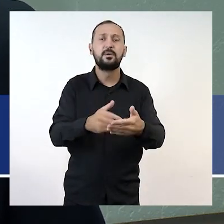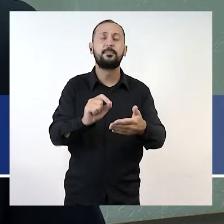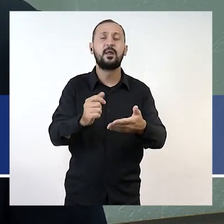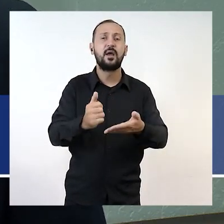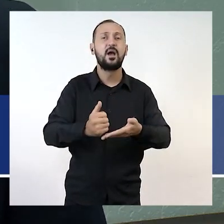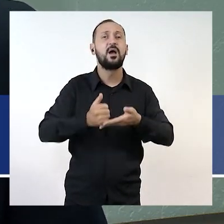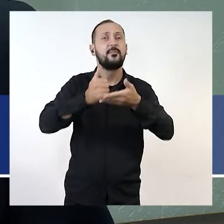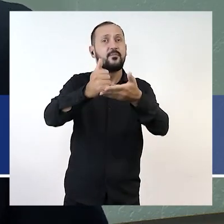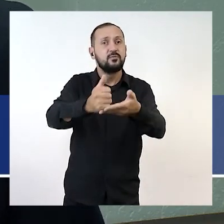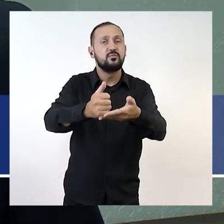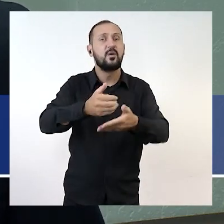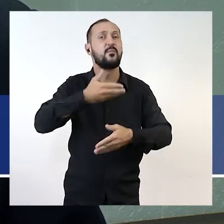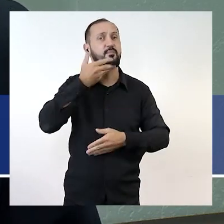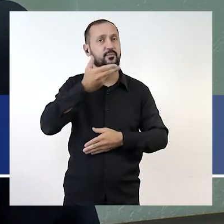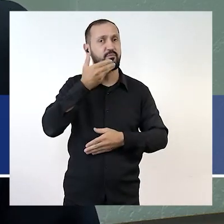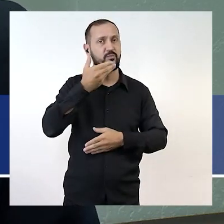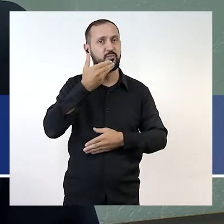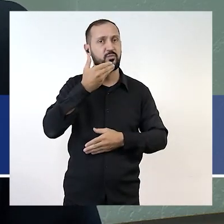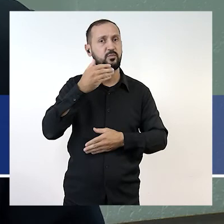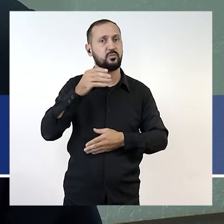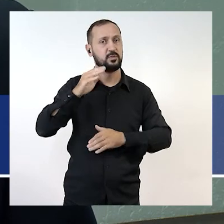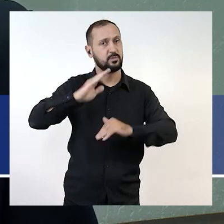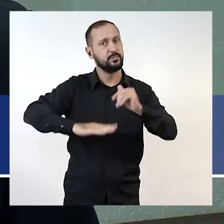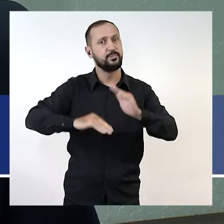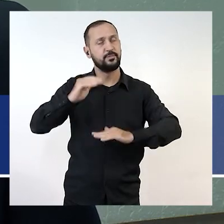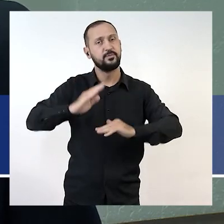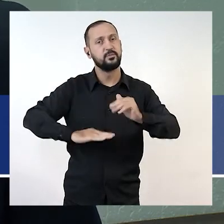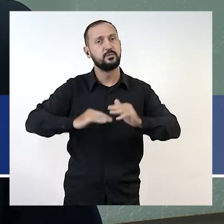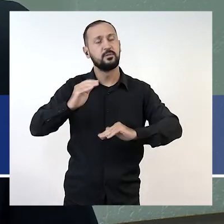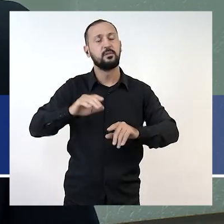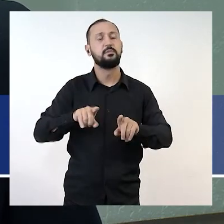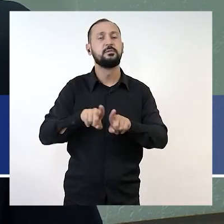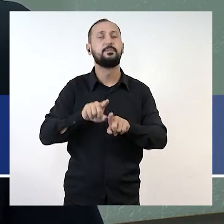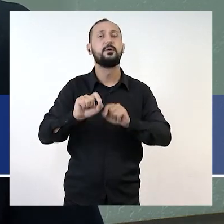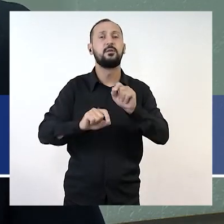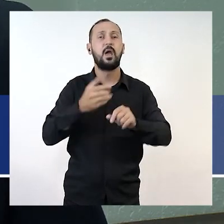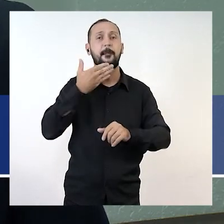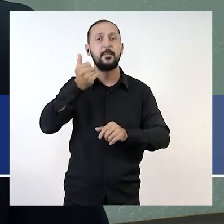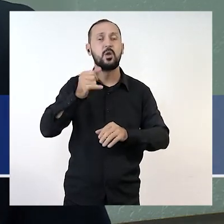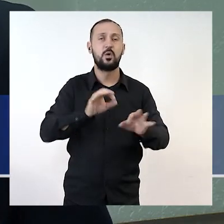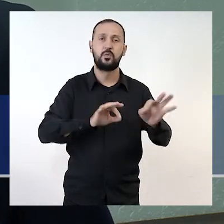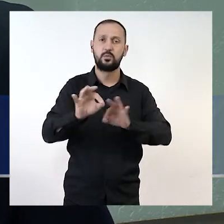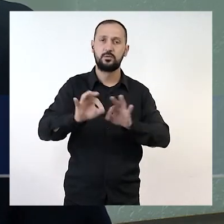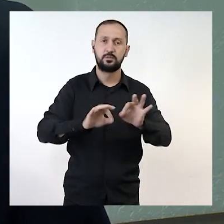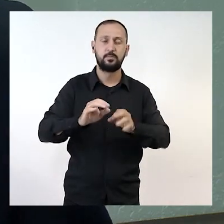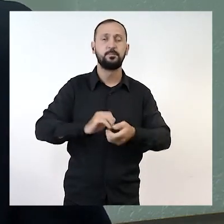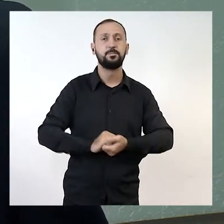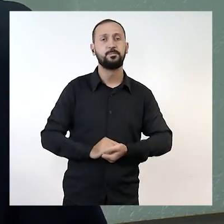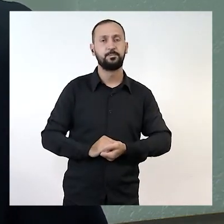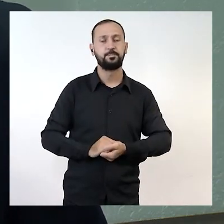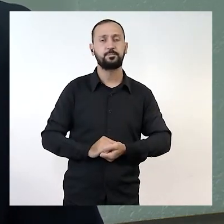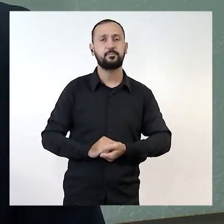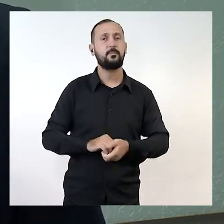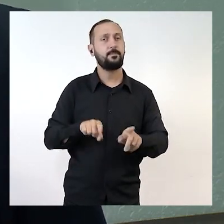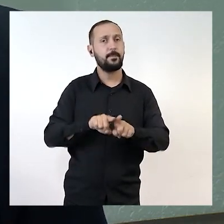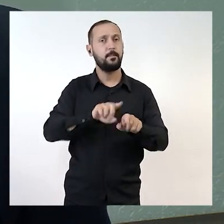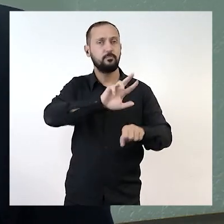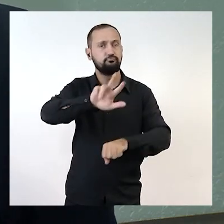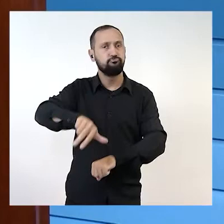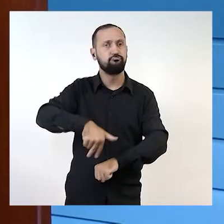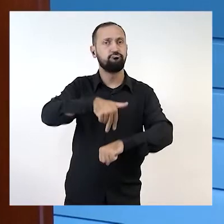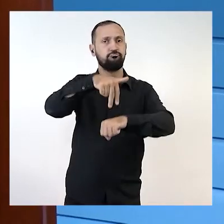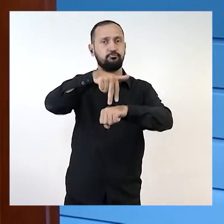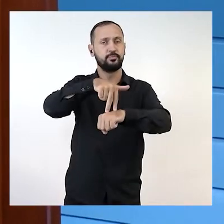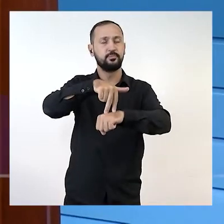foi realizado, para facilitar no futuro a vida desses profissionais e tenha uma melhor organização desse